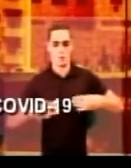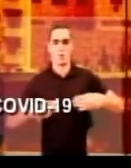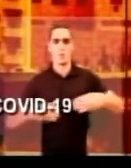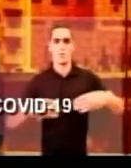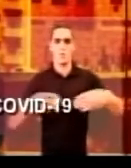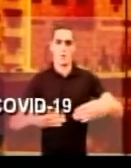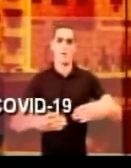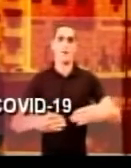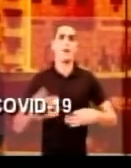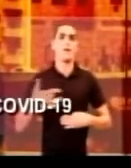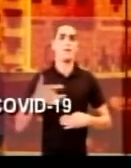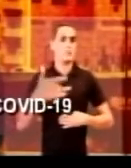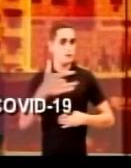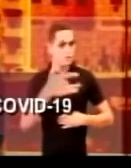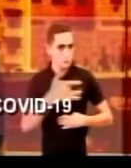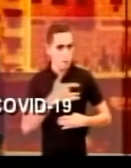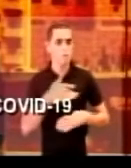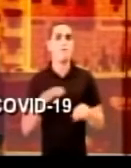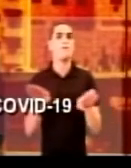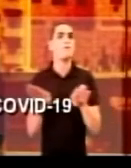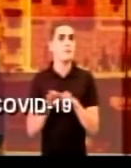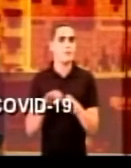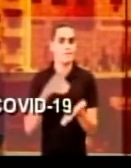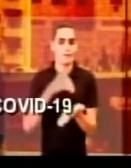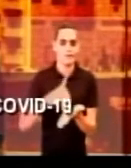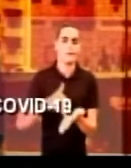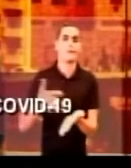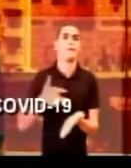e a Secretaria de Saúde do Estado de São Paulo.